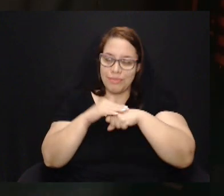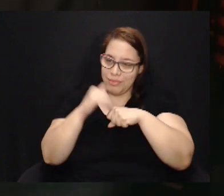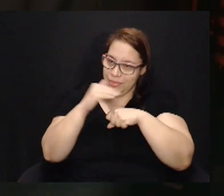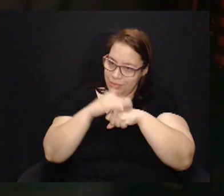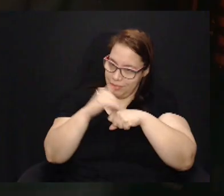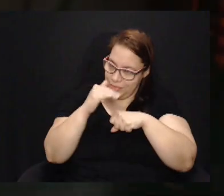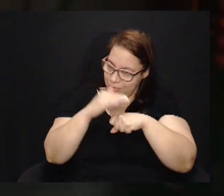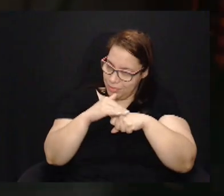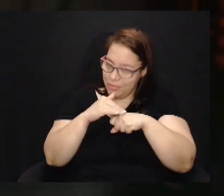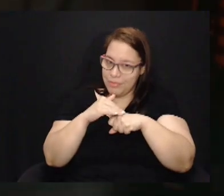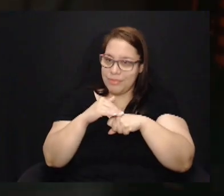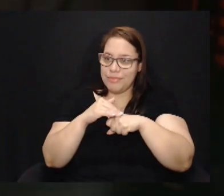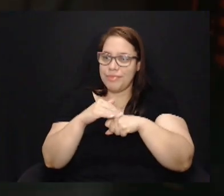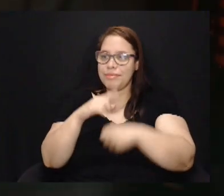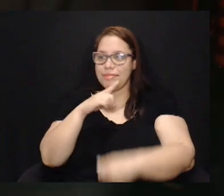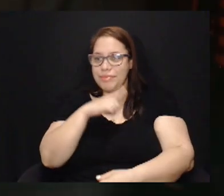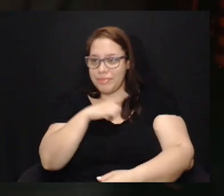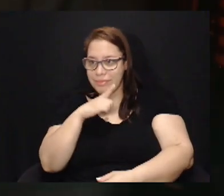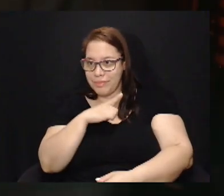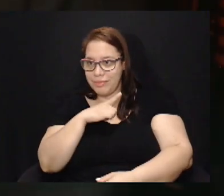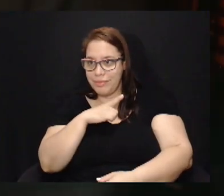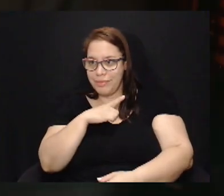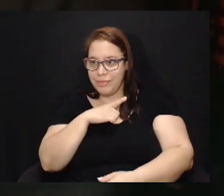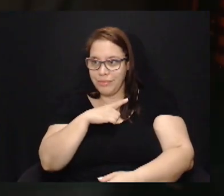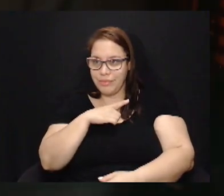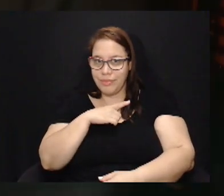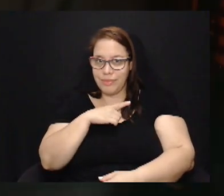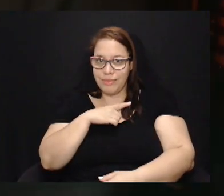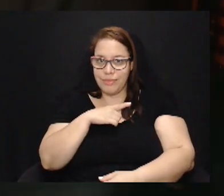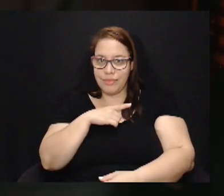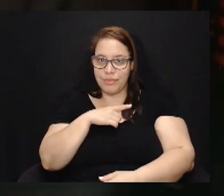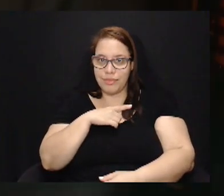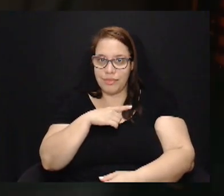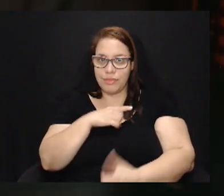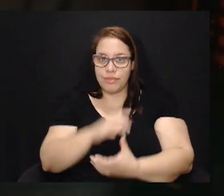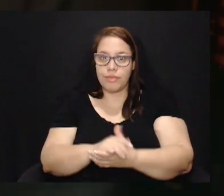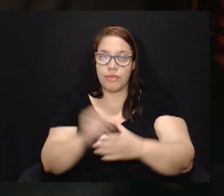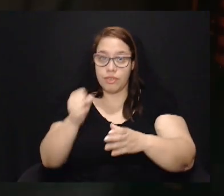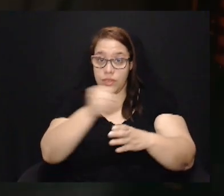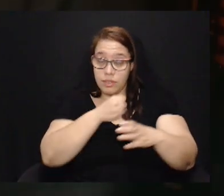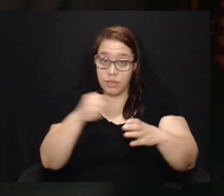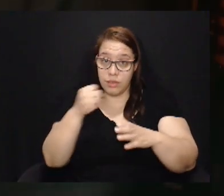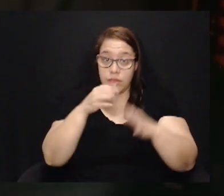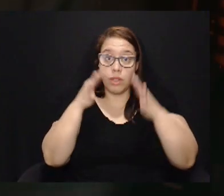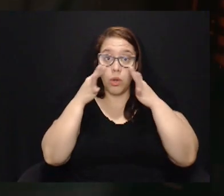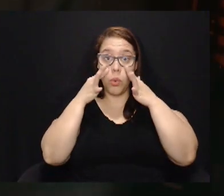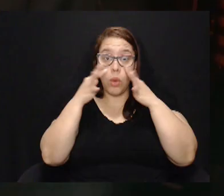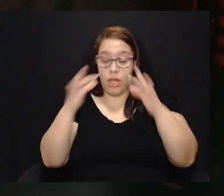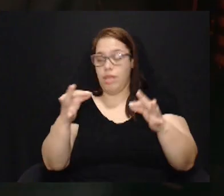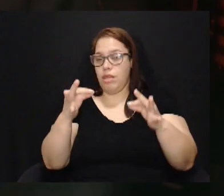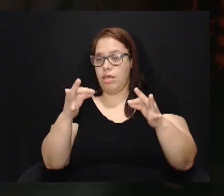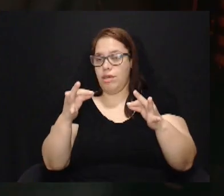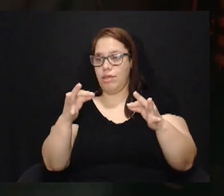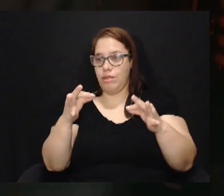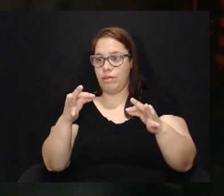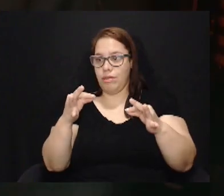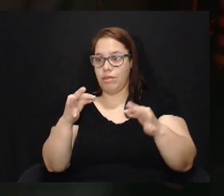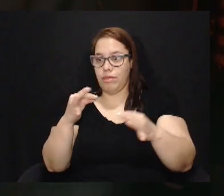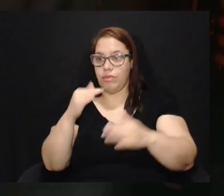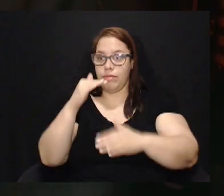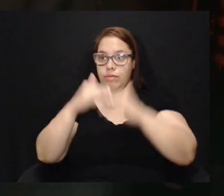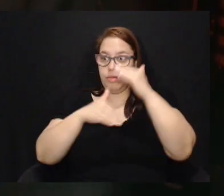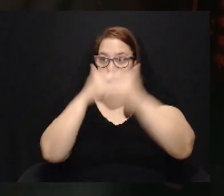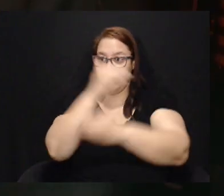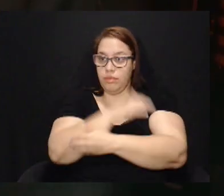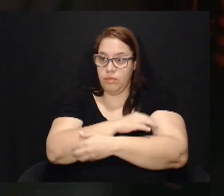aí tem esse mindful cooking, uma cozinha com atenção plena, né? Que é uma tendência crescente, que transforma o